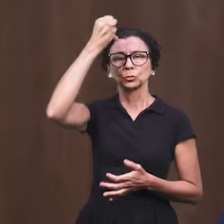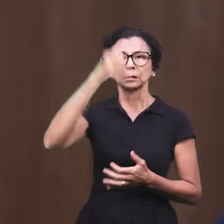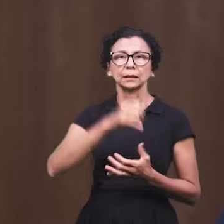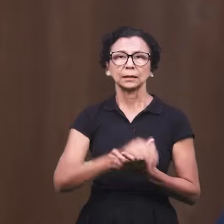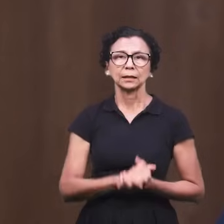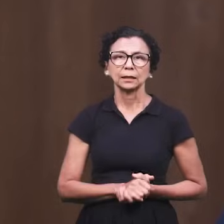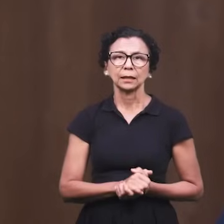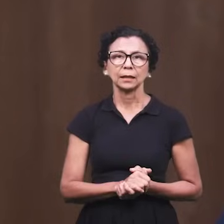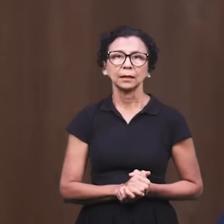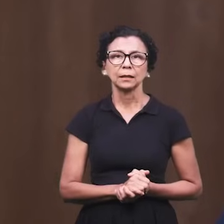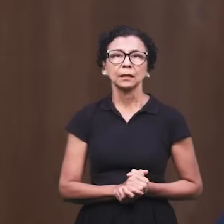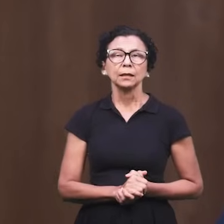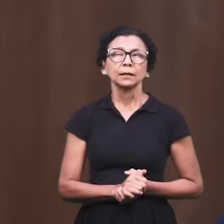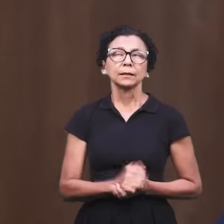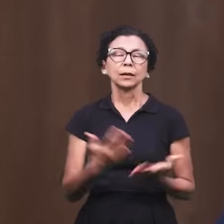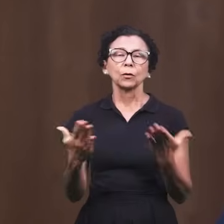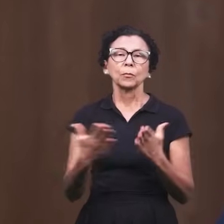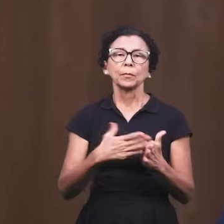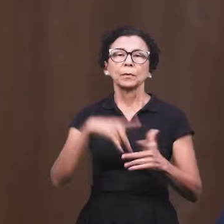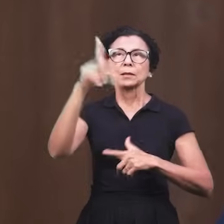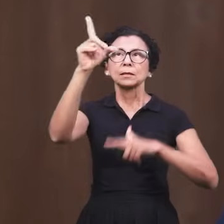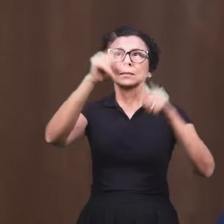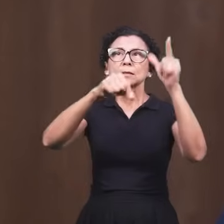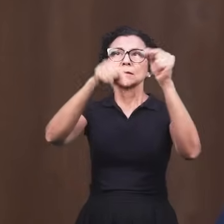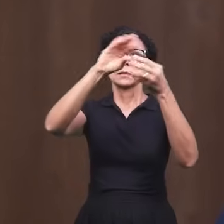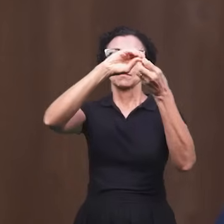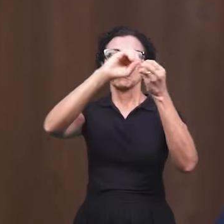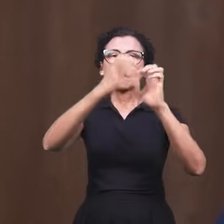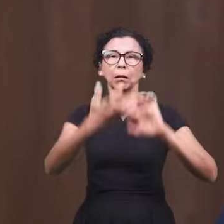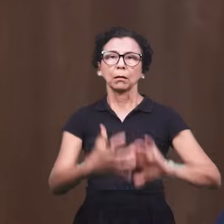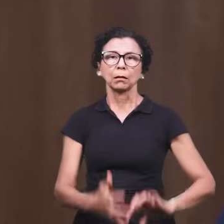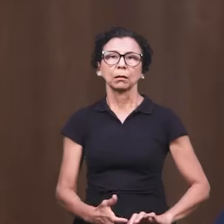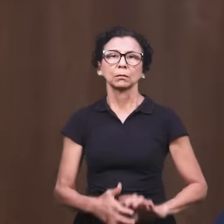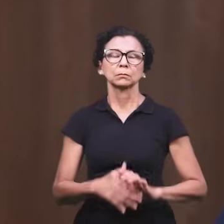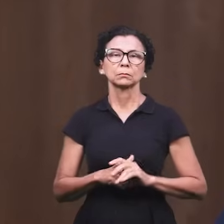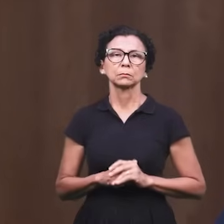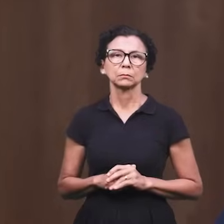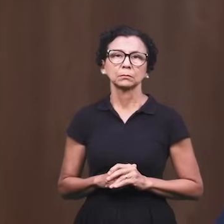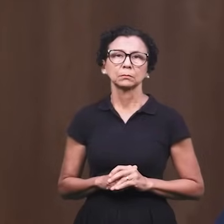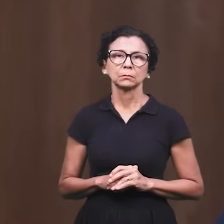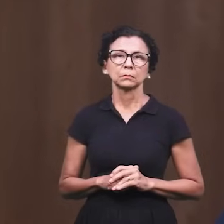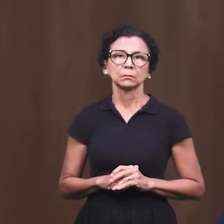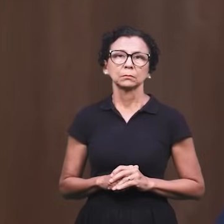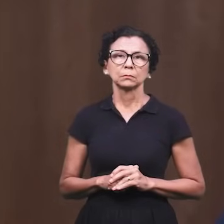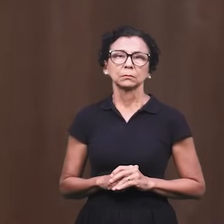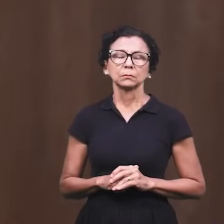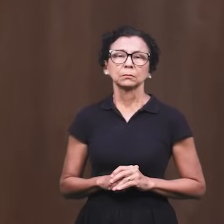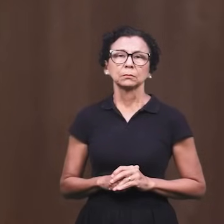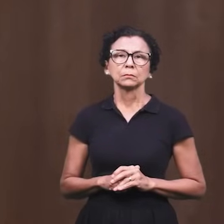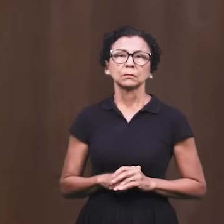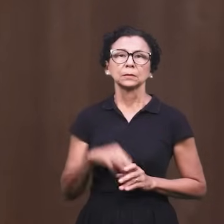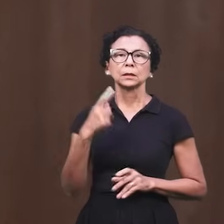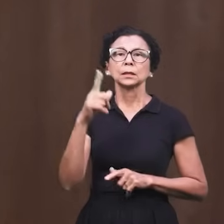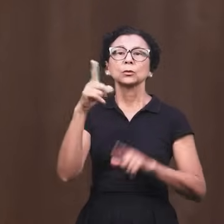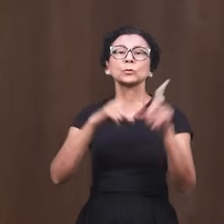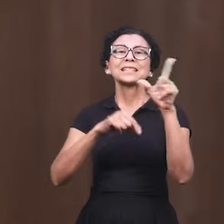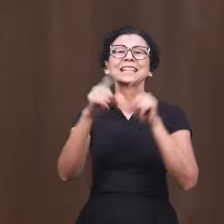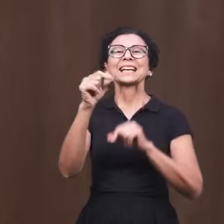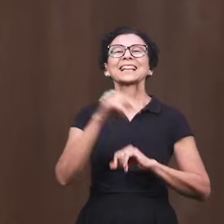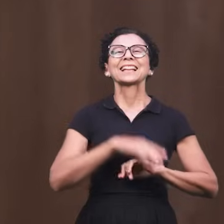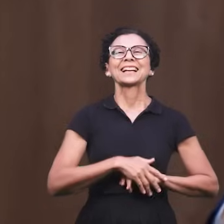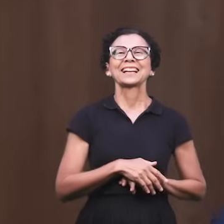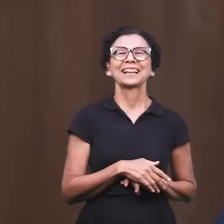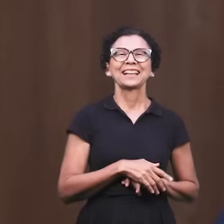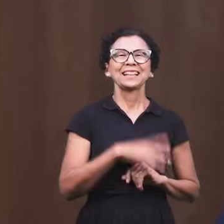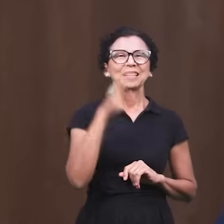cadentes. À medida que você envereda por esse caminho das estrelas cadentes, o seu fim vai ser o fim da sua estrela. Quem é a sua estrela? É